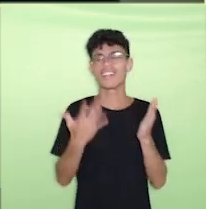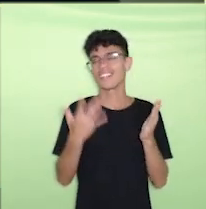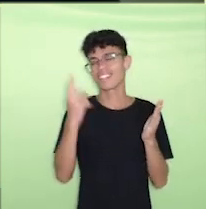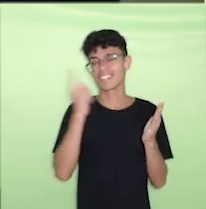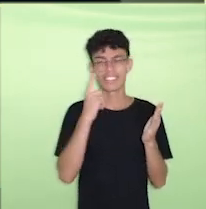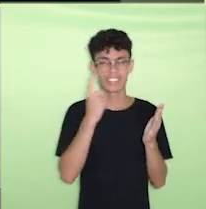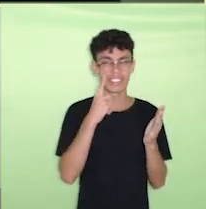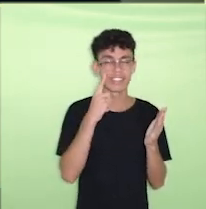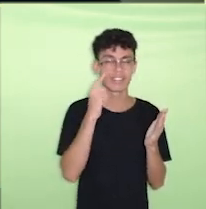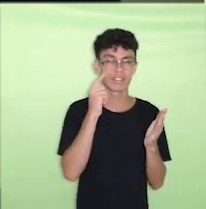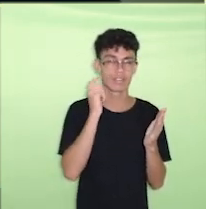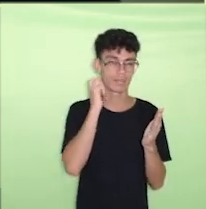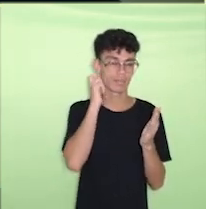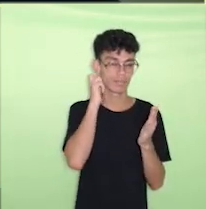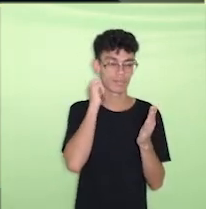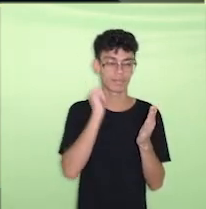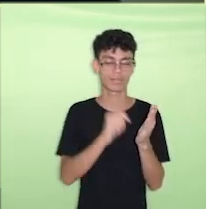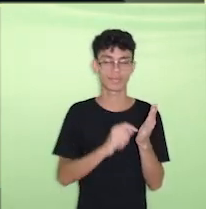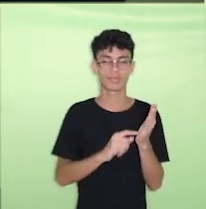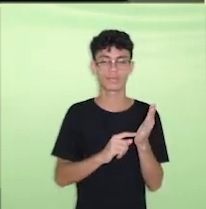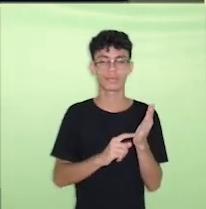irmã.